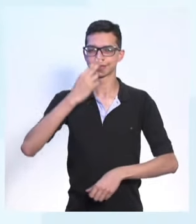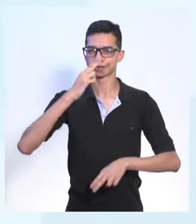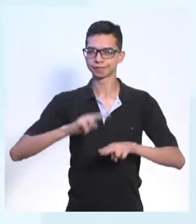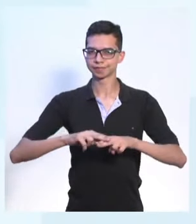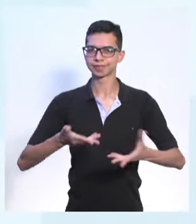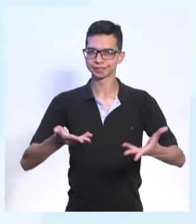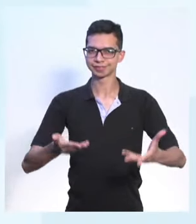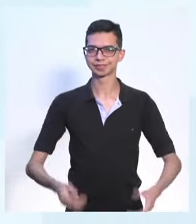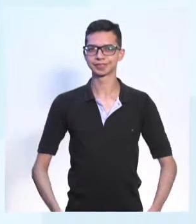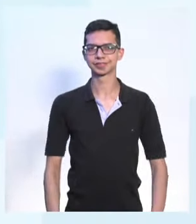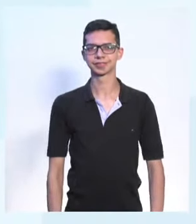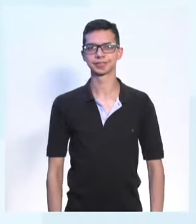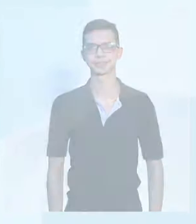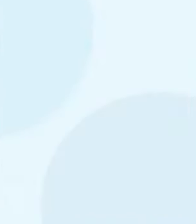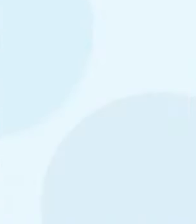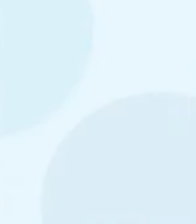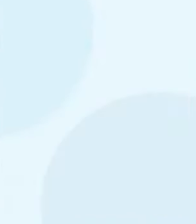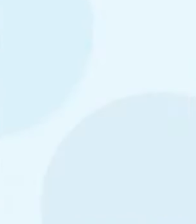lá.